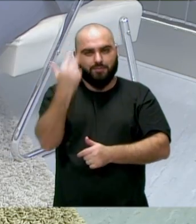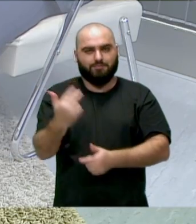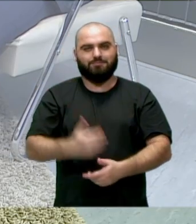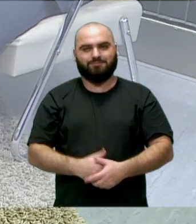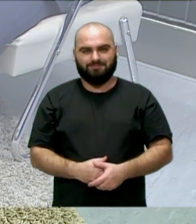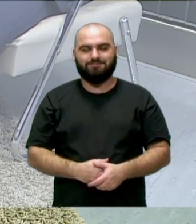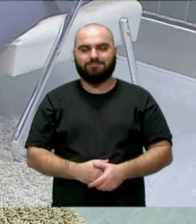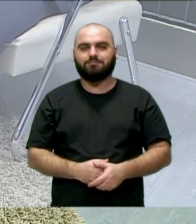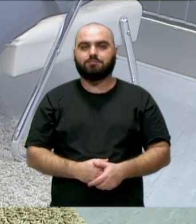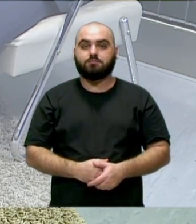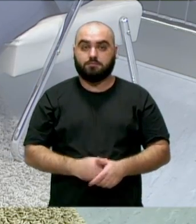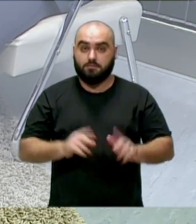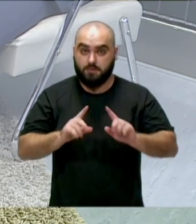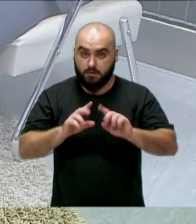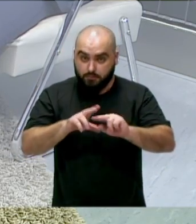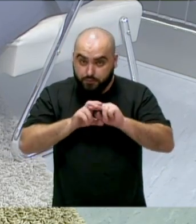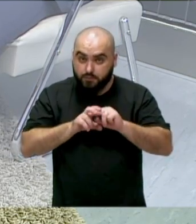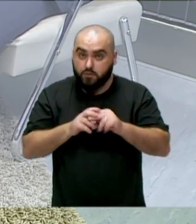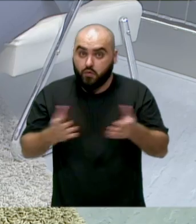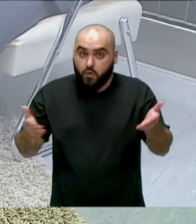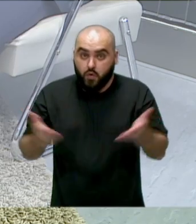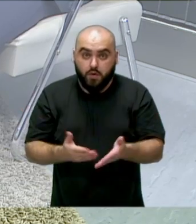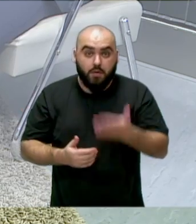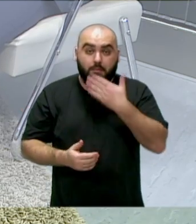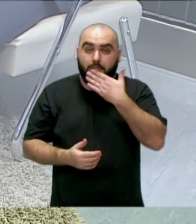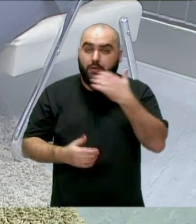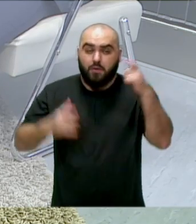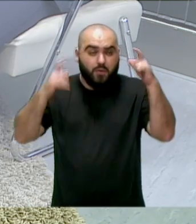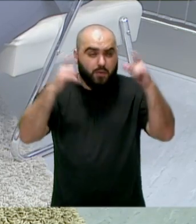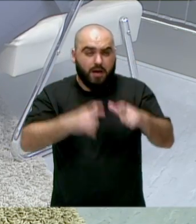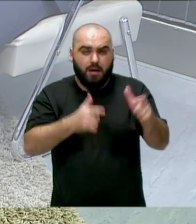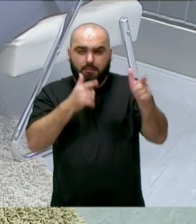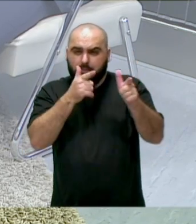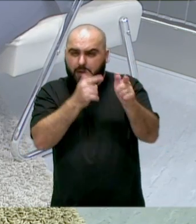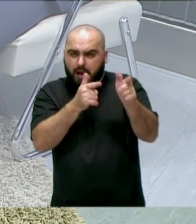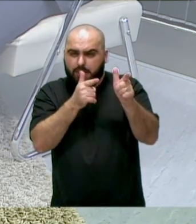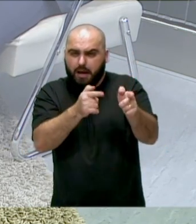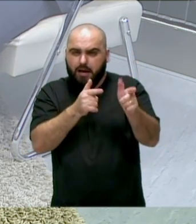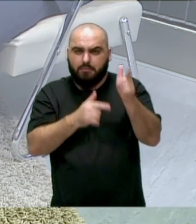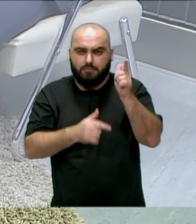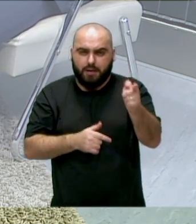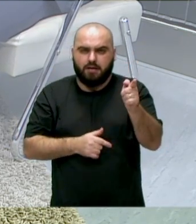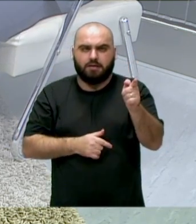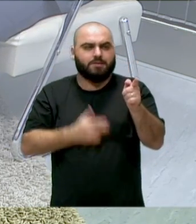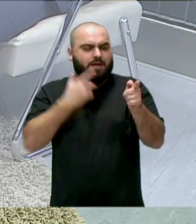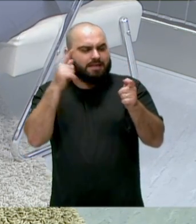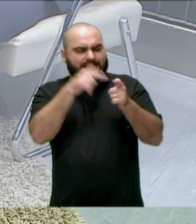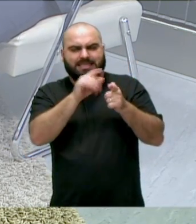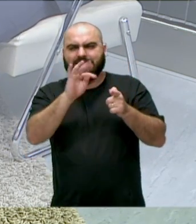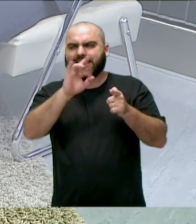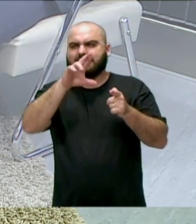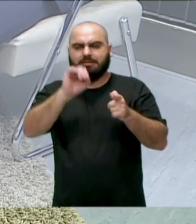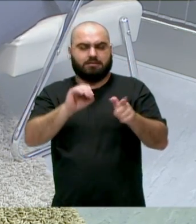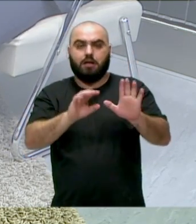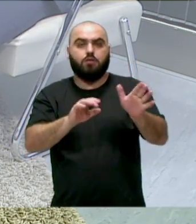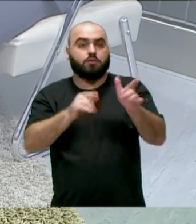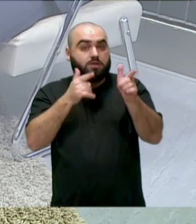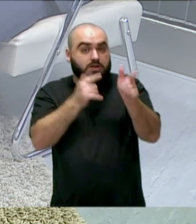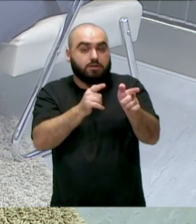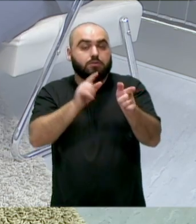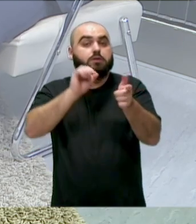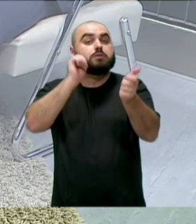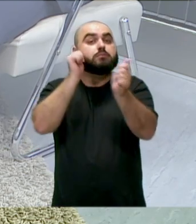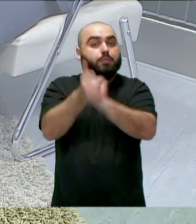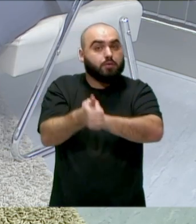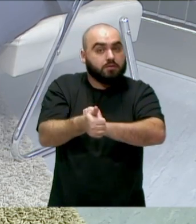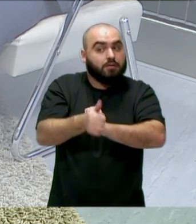Então, hoje, um dos melhores estandes de tiro, quando se fala em tiro a gente se assusta um pouco, né? Mas é o tiro esportivo